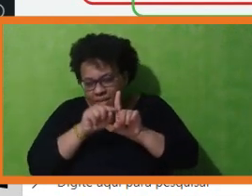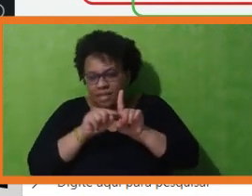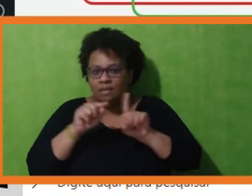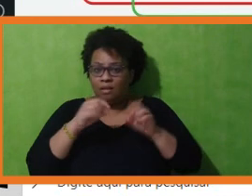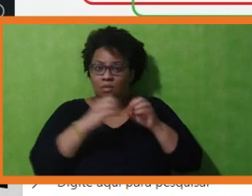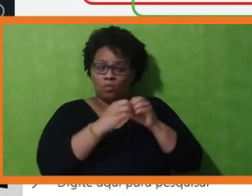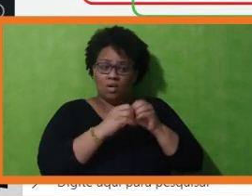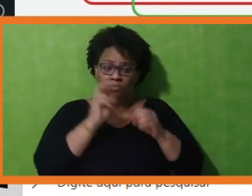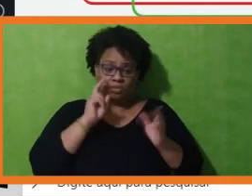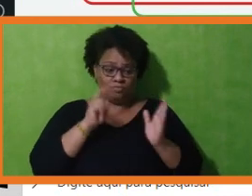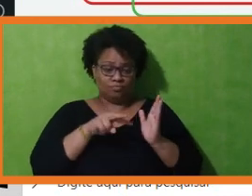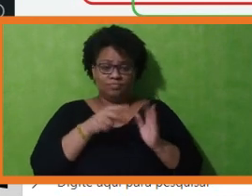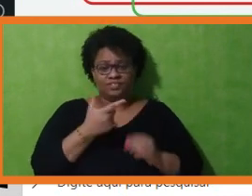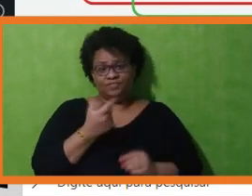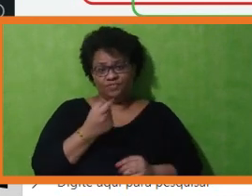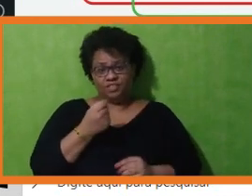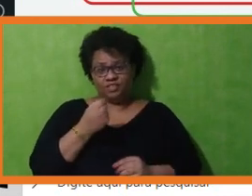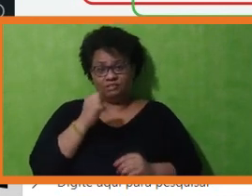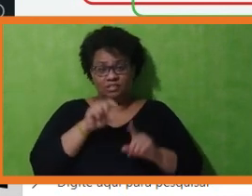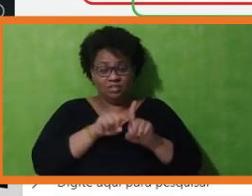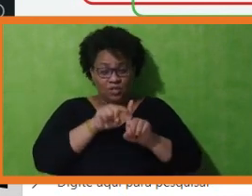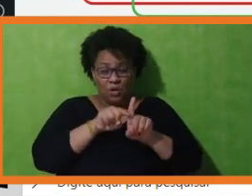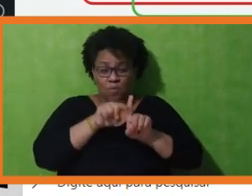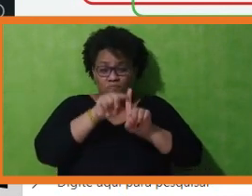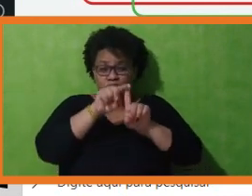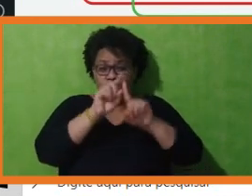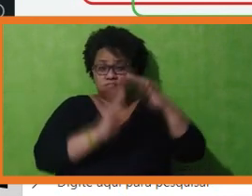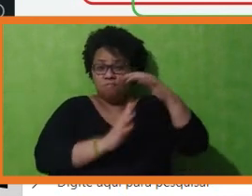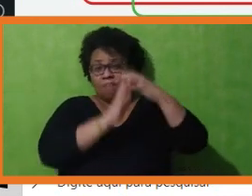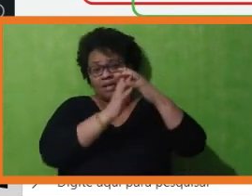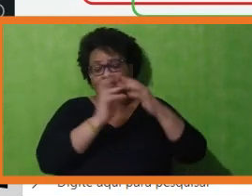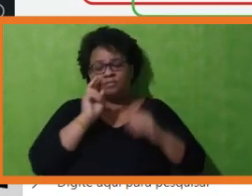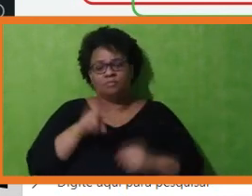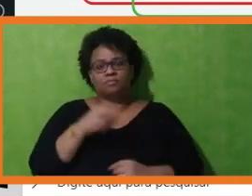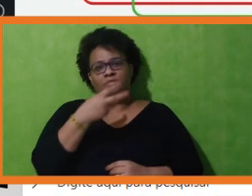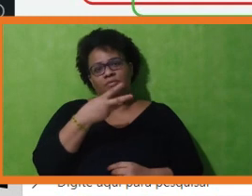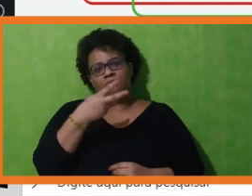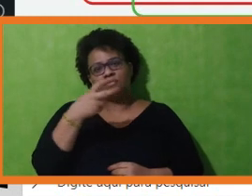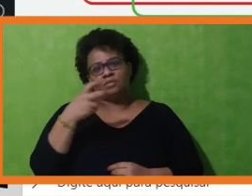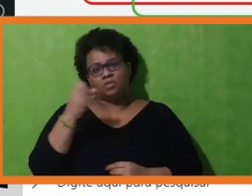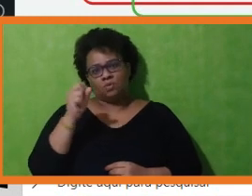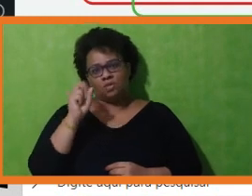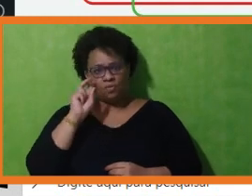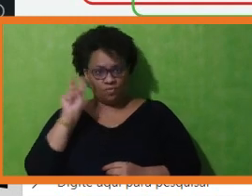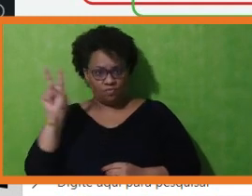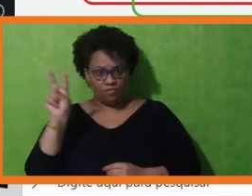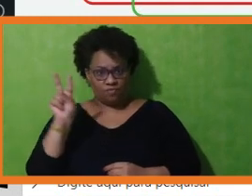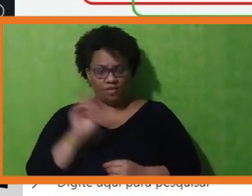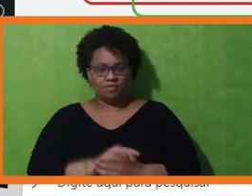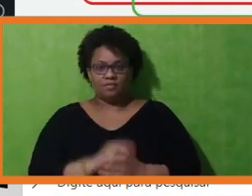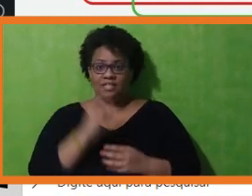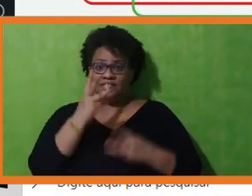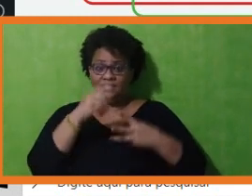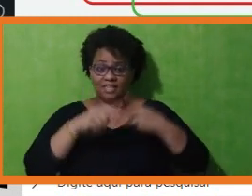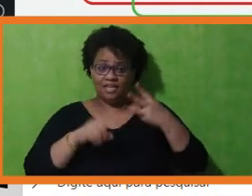esse sensor aqui, o Arduino lê como 20. E quando a temperatura é máxima, o Arduino lê como 358. Vou pedir para o editor colocar